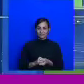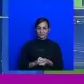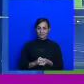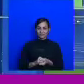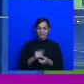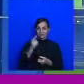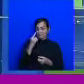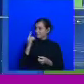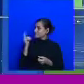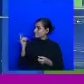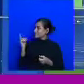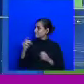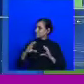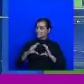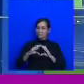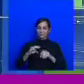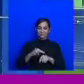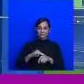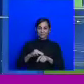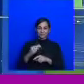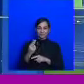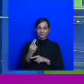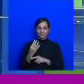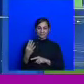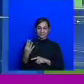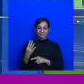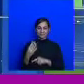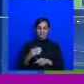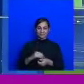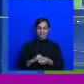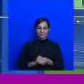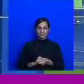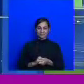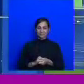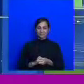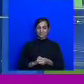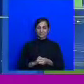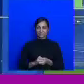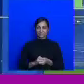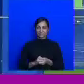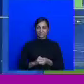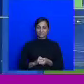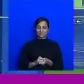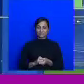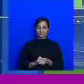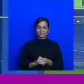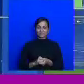Mais um número na tela. Bola marrom, número 24. Marrom 24.